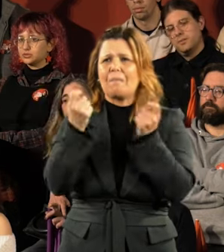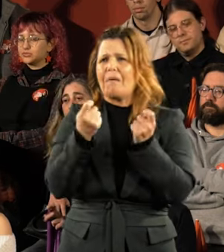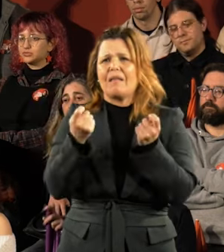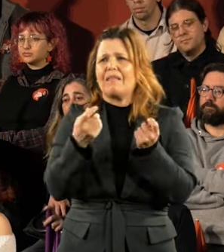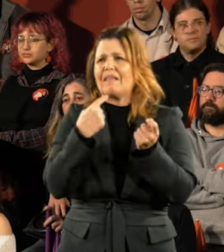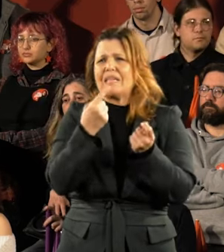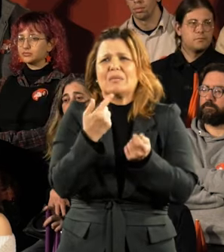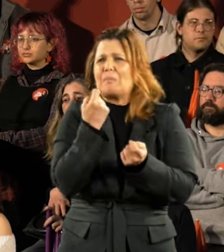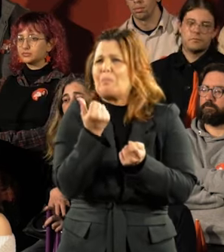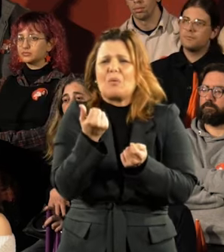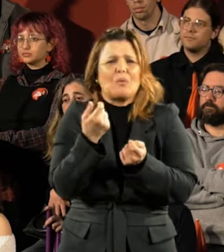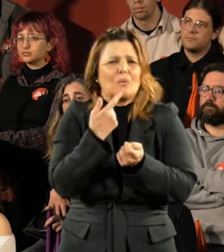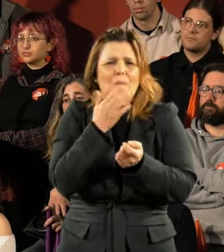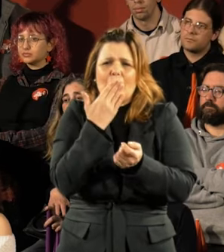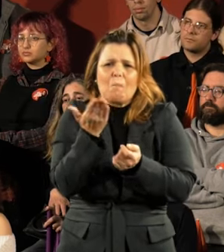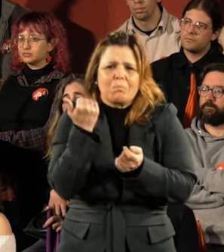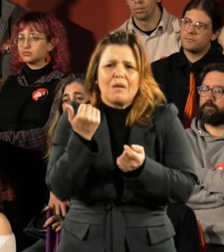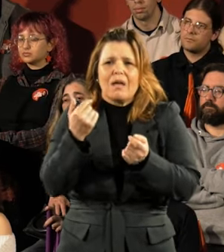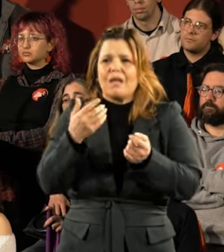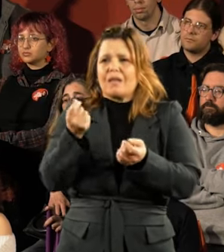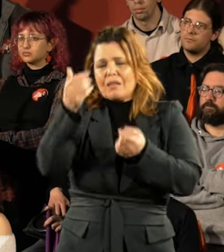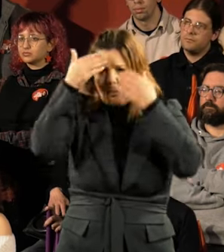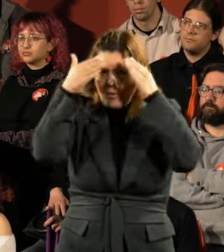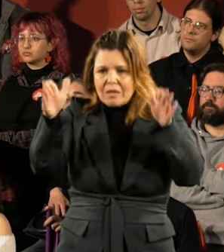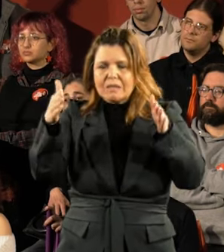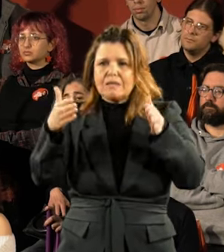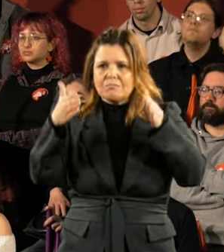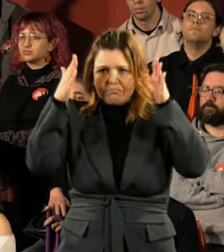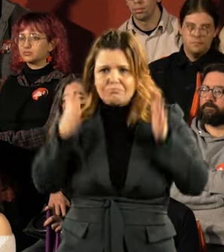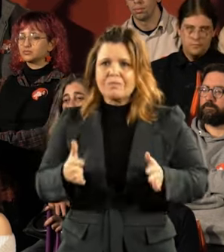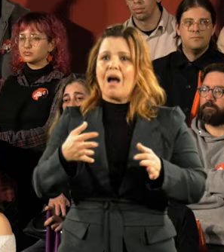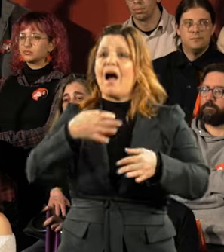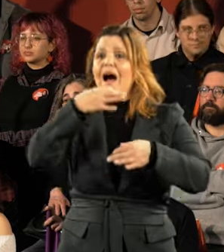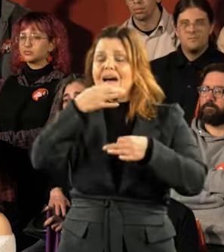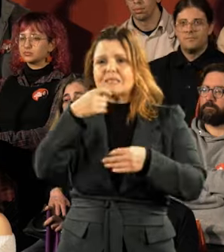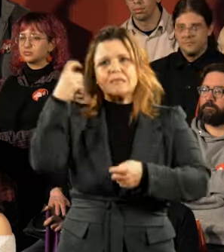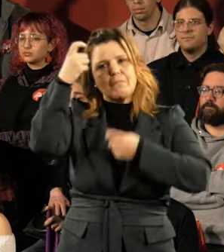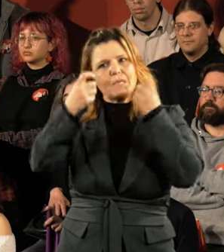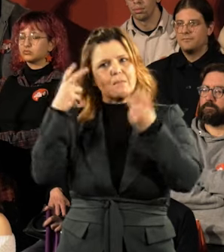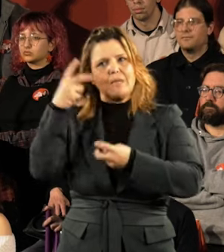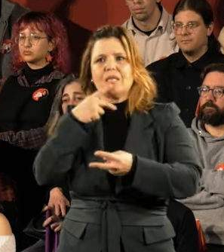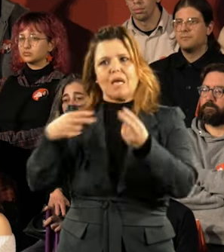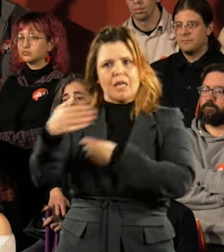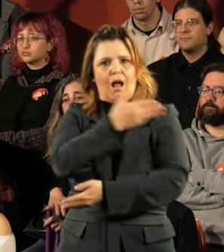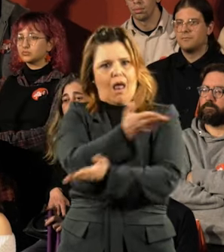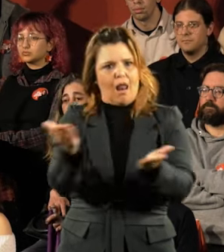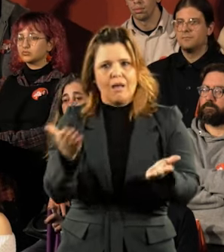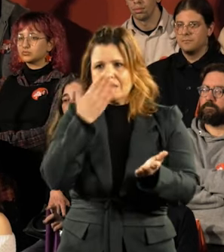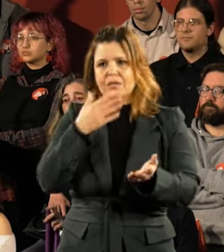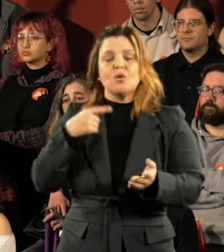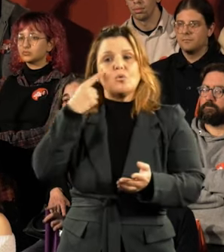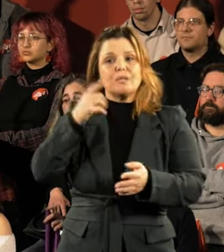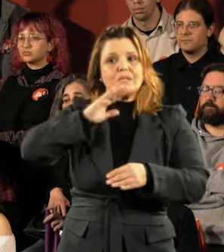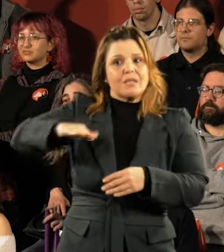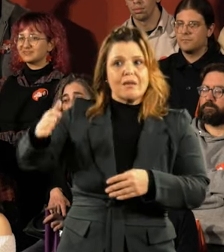campan não há democracia densa sem pensamento crítico não há conhecimento científico